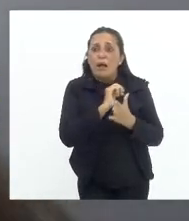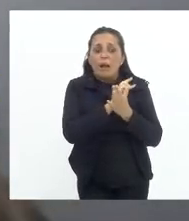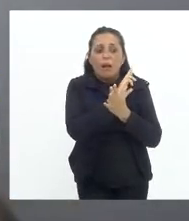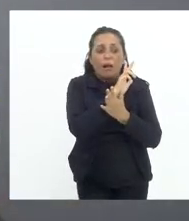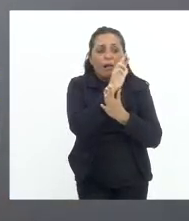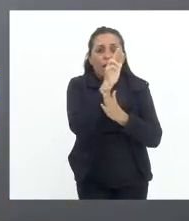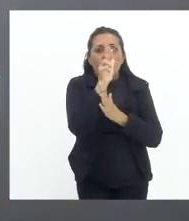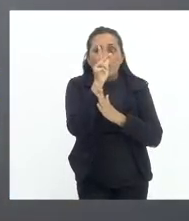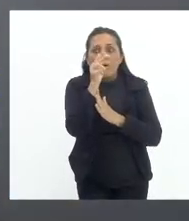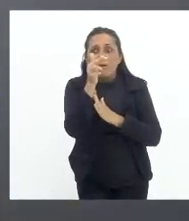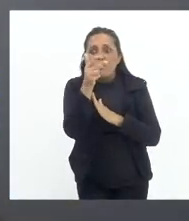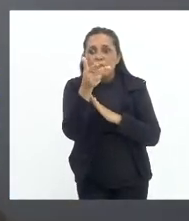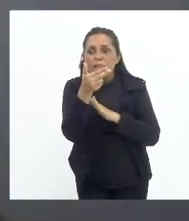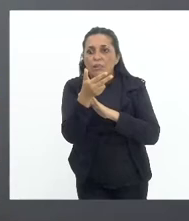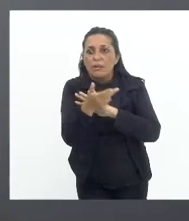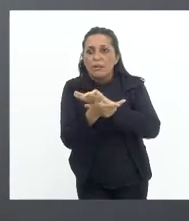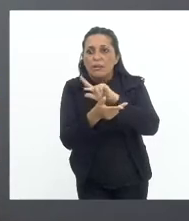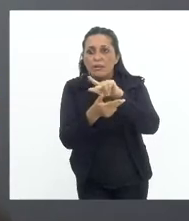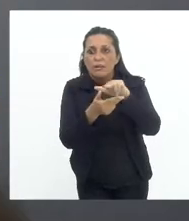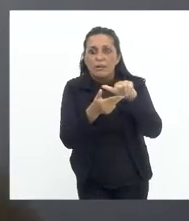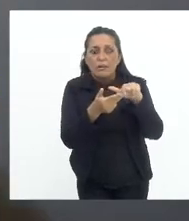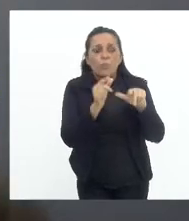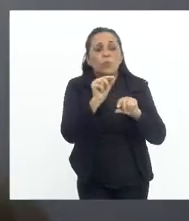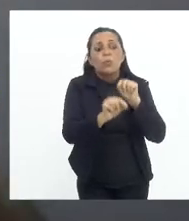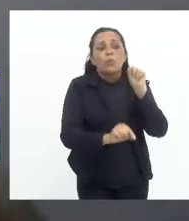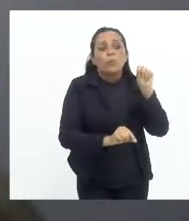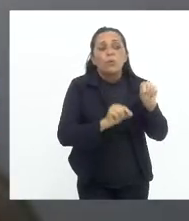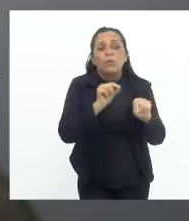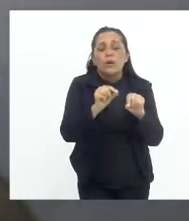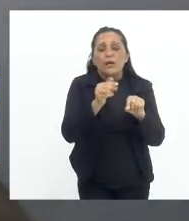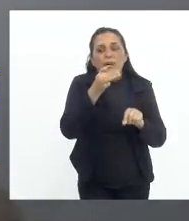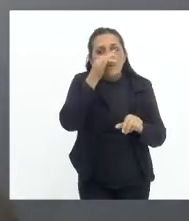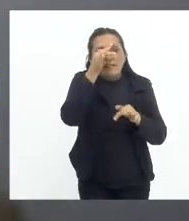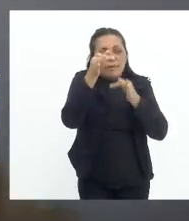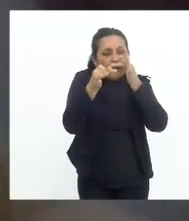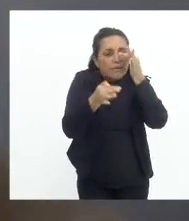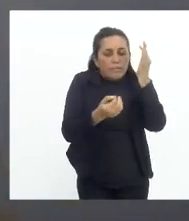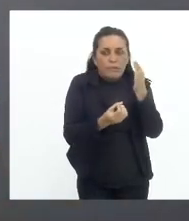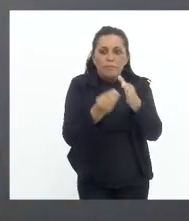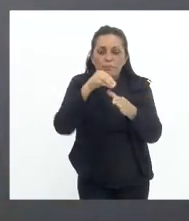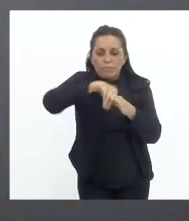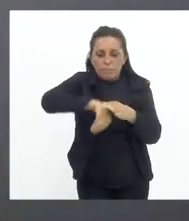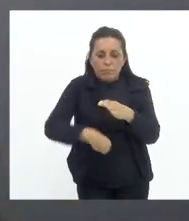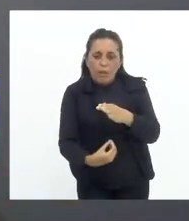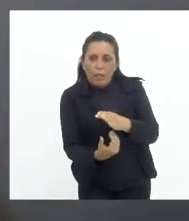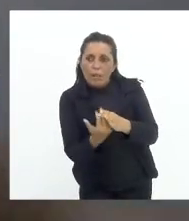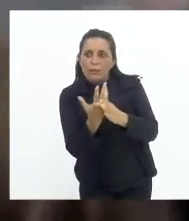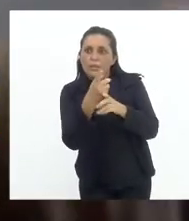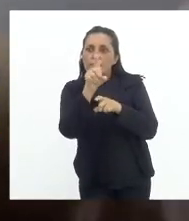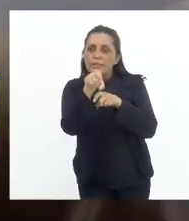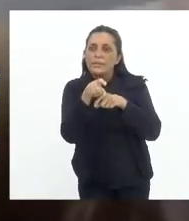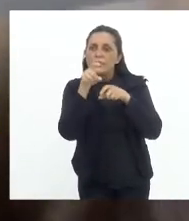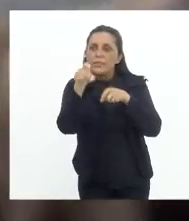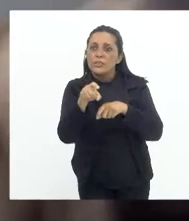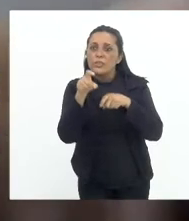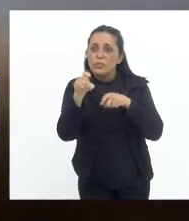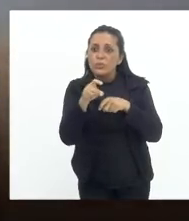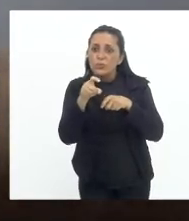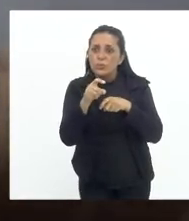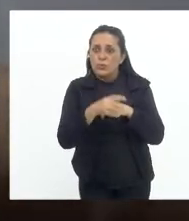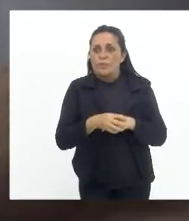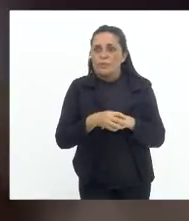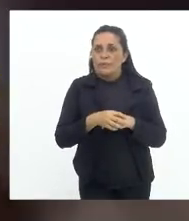diversidade dos nossos vegetais o nesse vídeo e tinha tanto